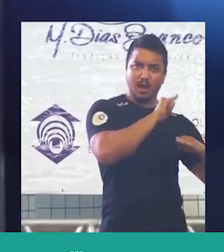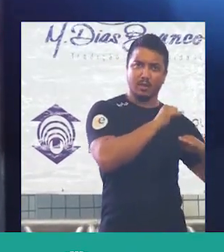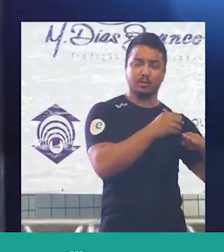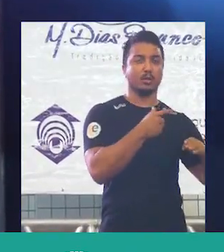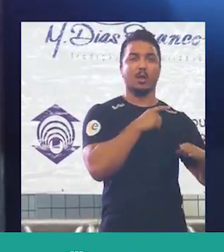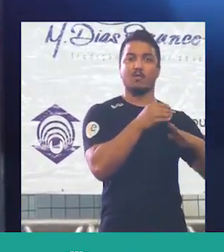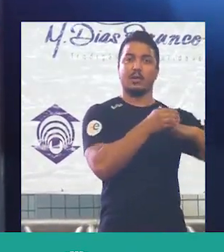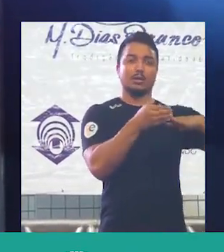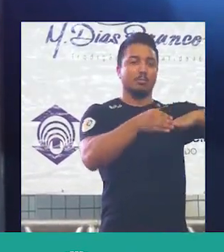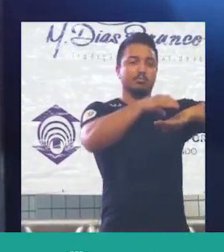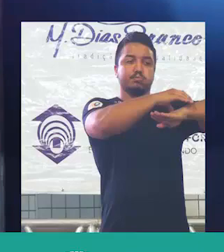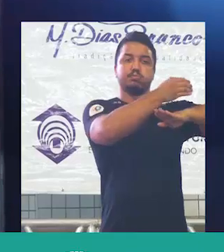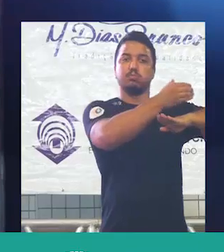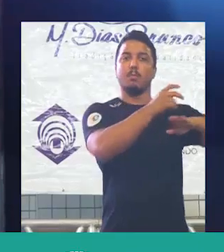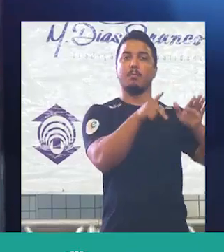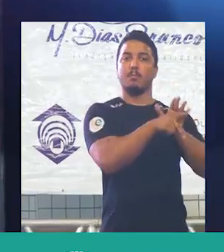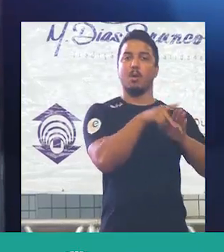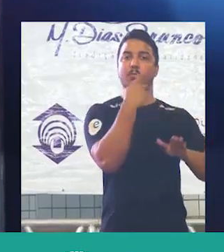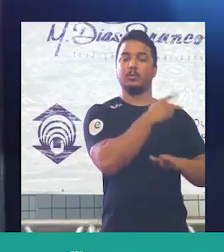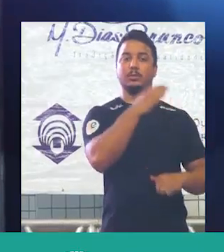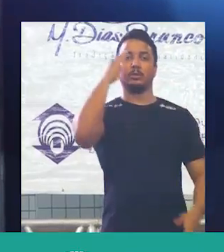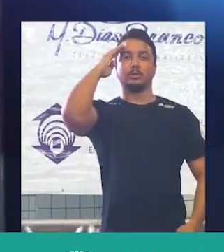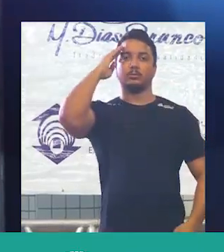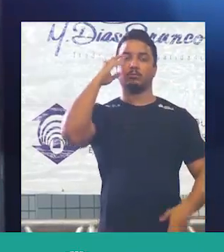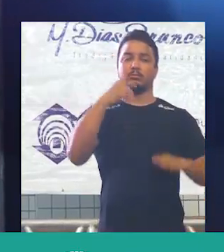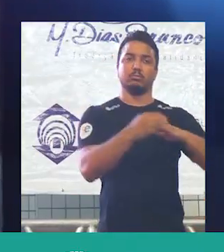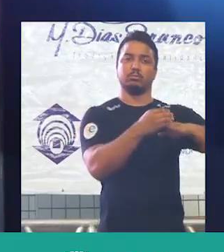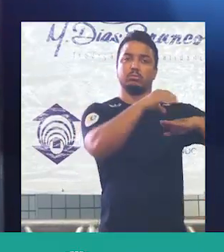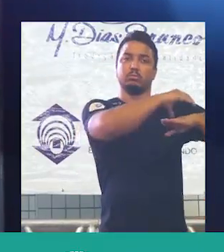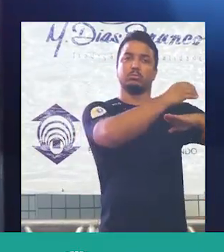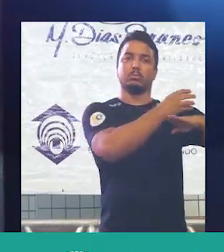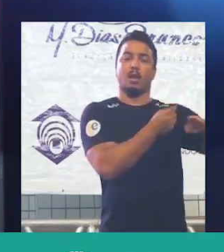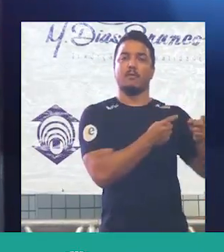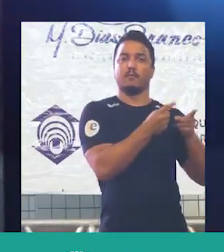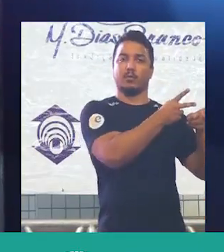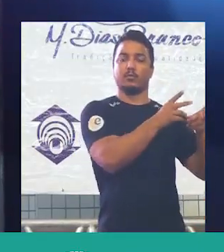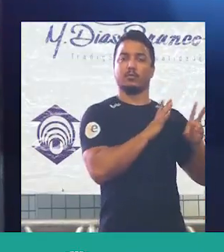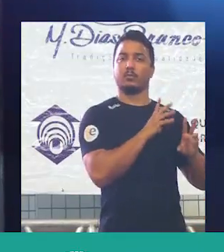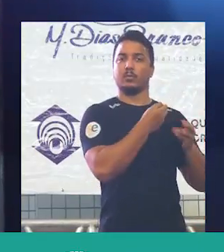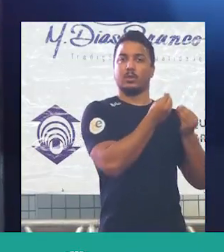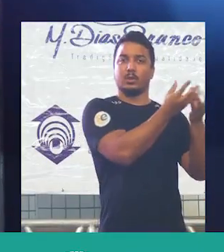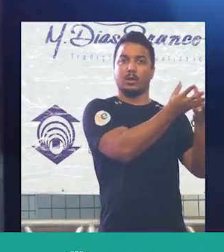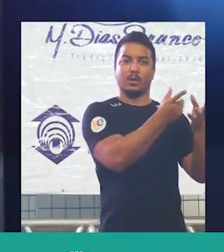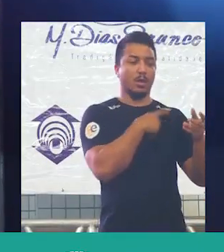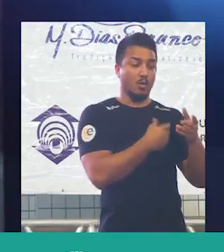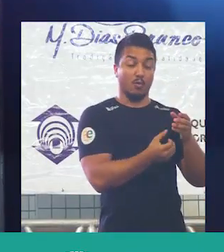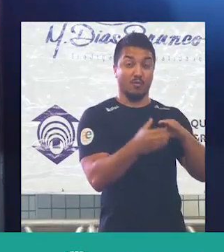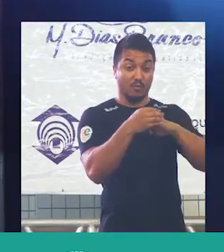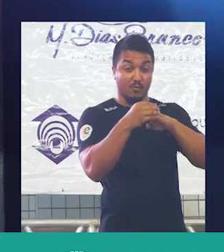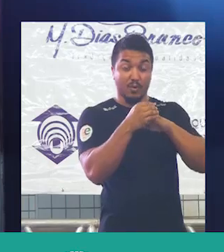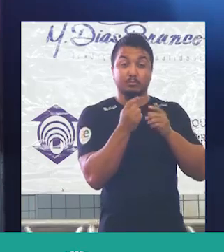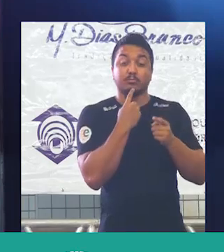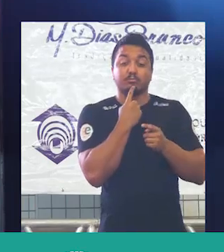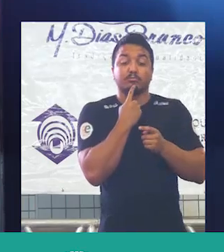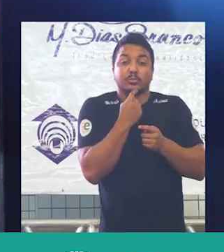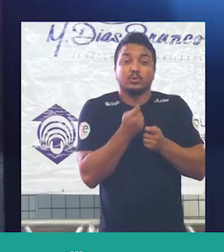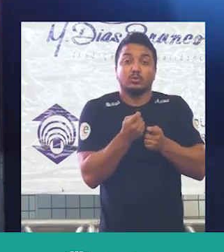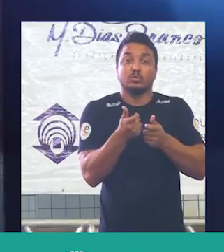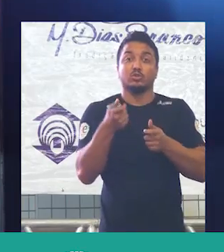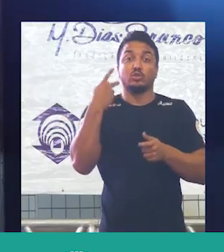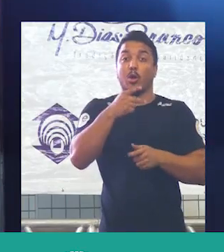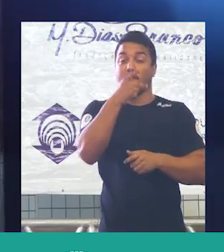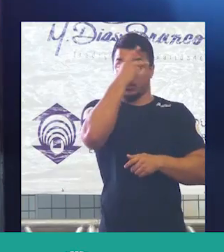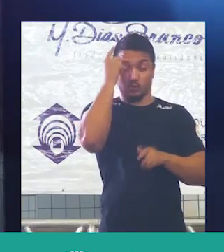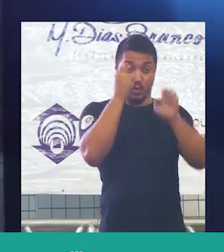agora coturno, aquelas botas para os soldados. Ou seja, eu vou fabricar pouquinho sapato, só para